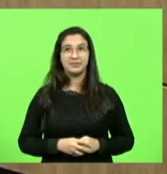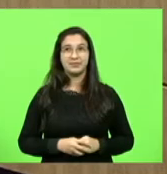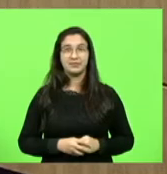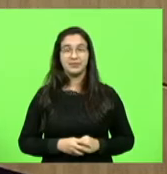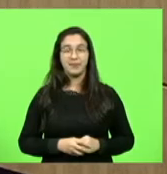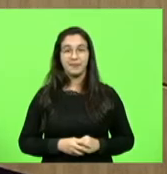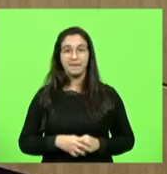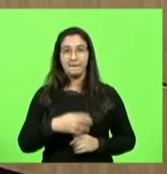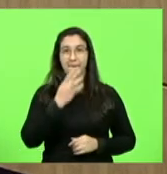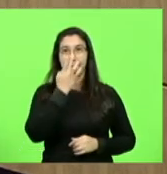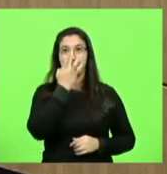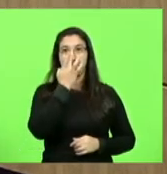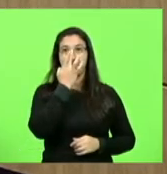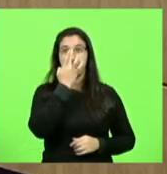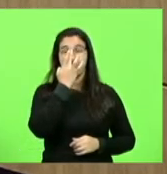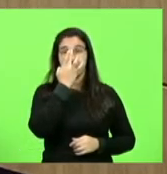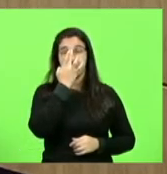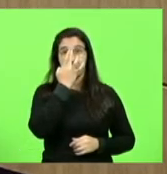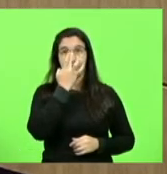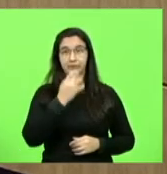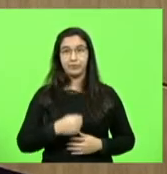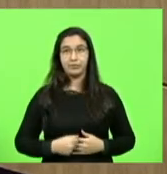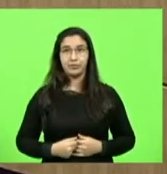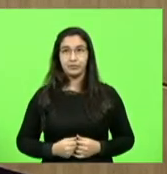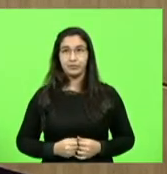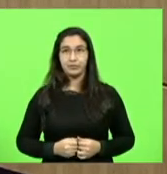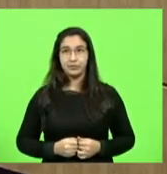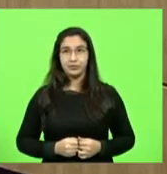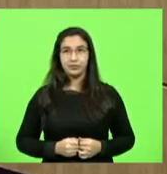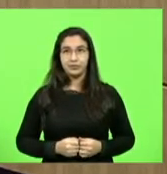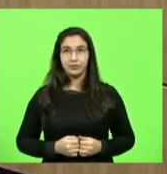Oi? Quem está falando também que não consigo visualizar?